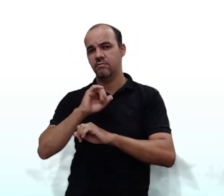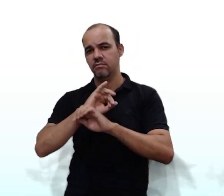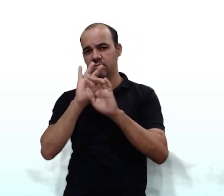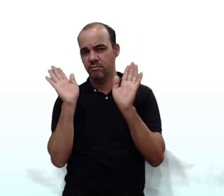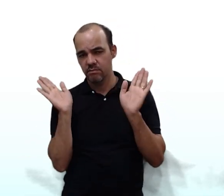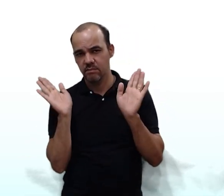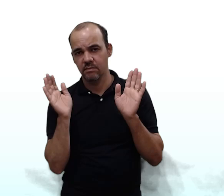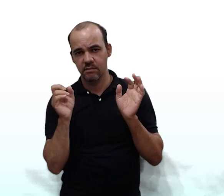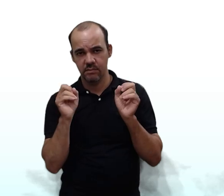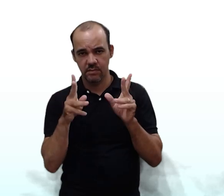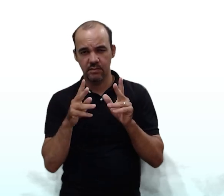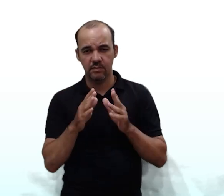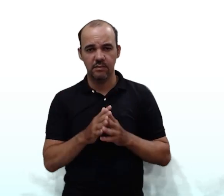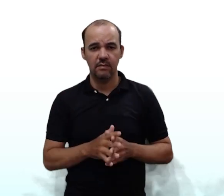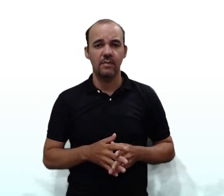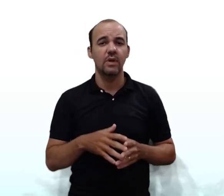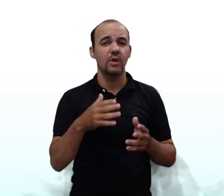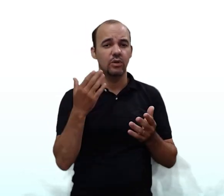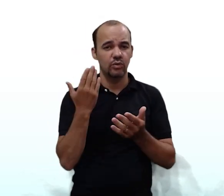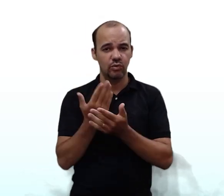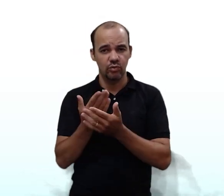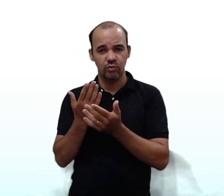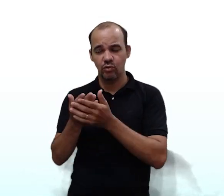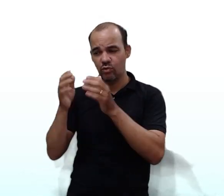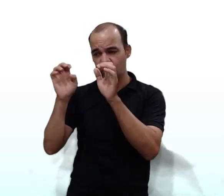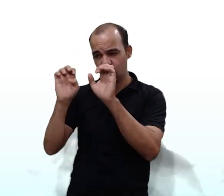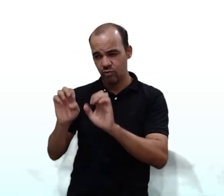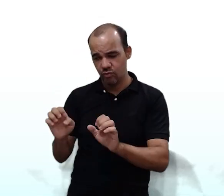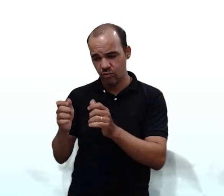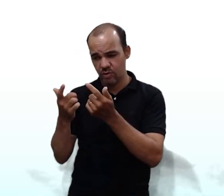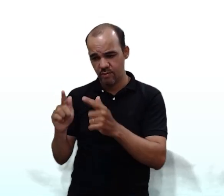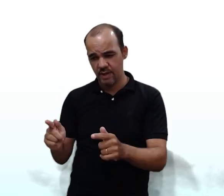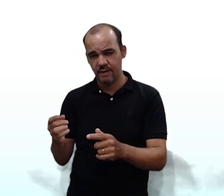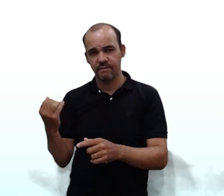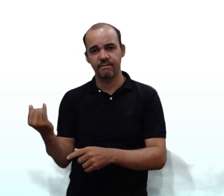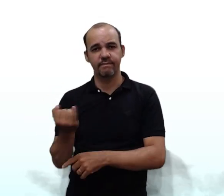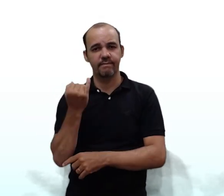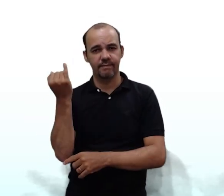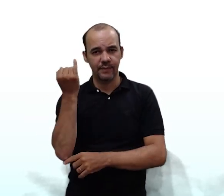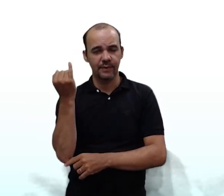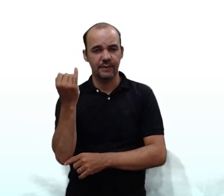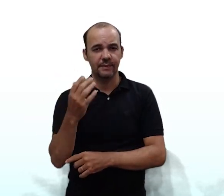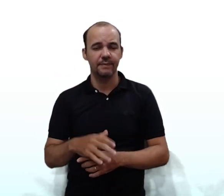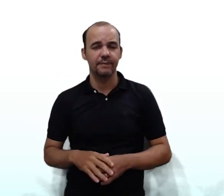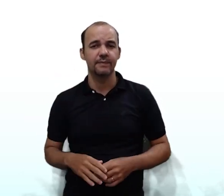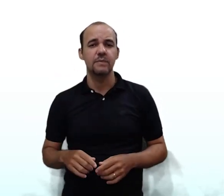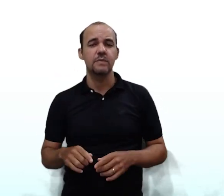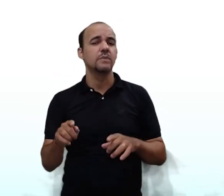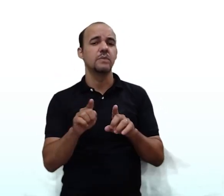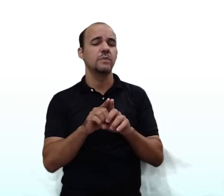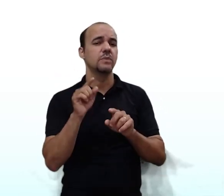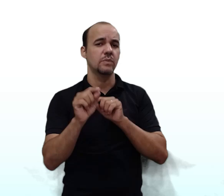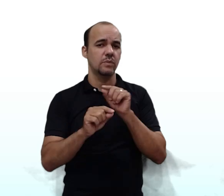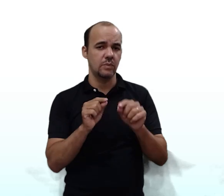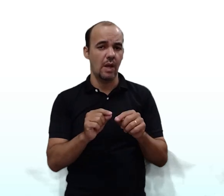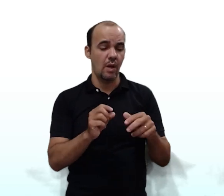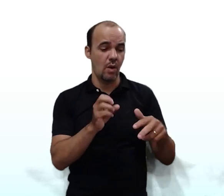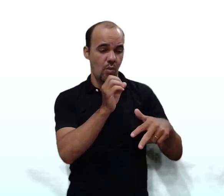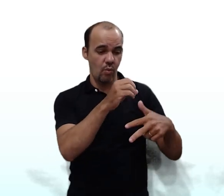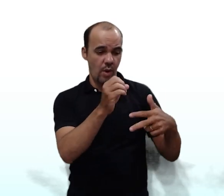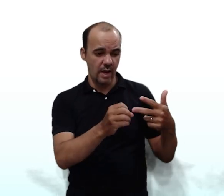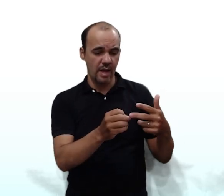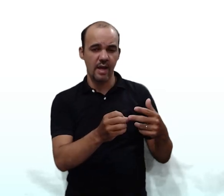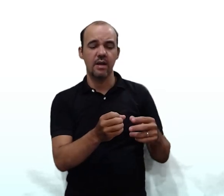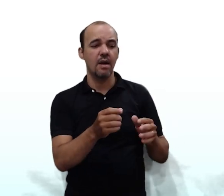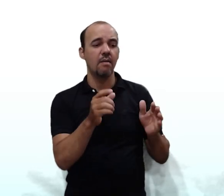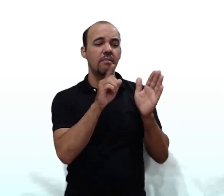Então, não esquece, estudo da estrutura é fundamental. Além disso, o Enem ele só vai te cobrar